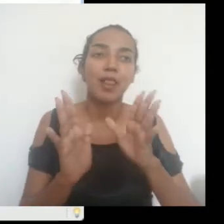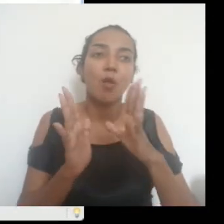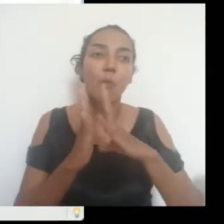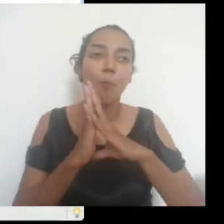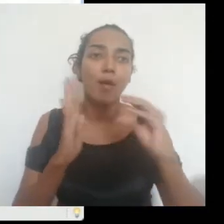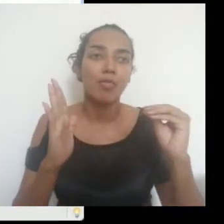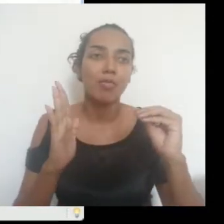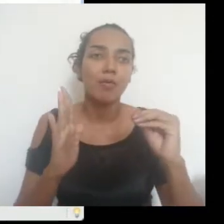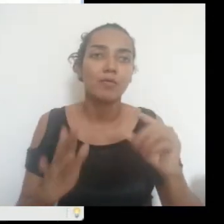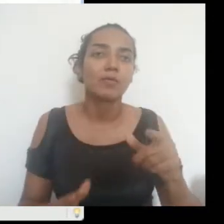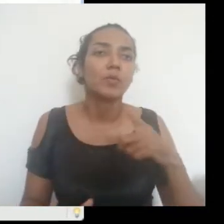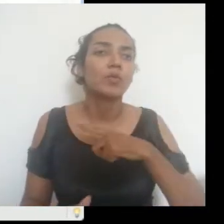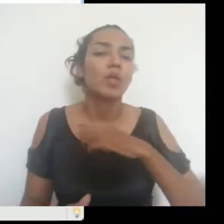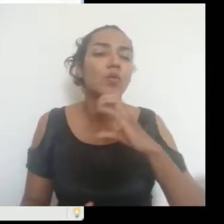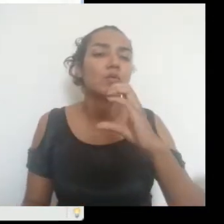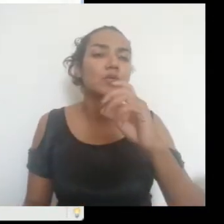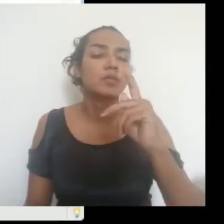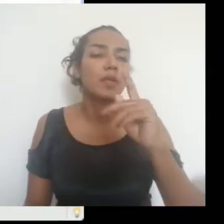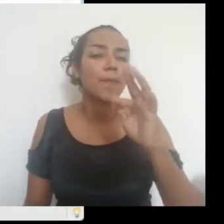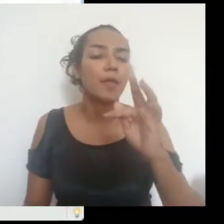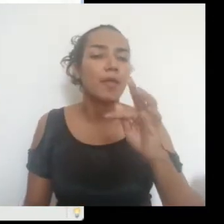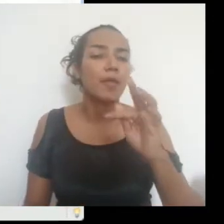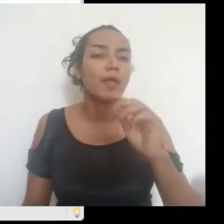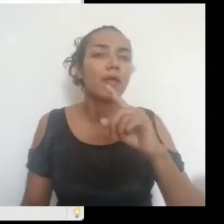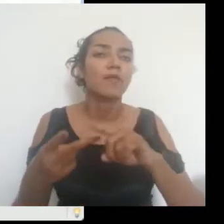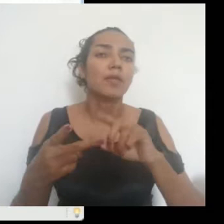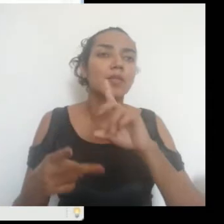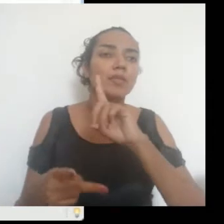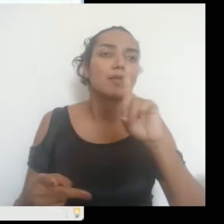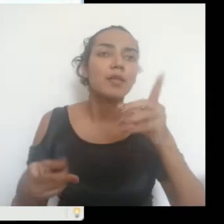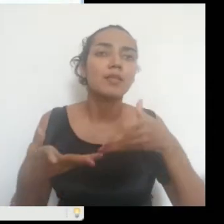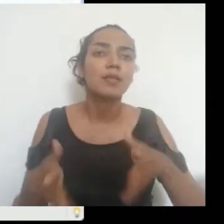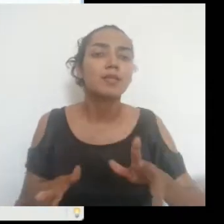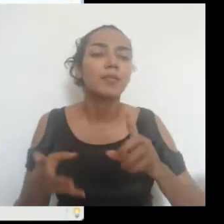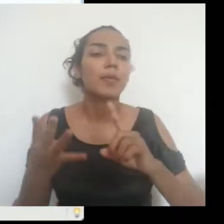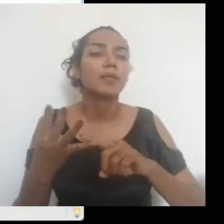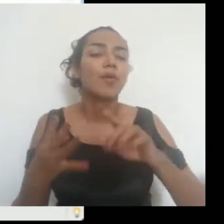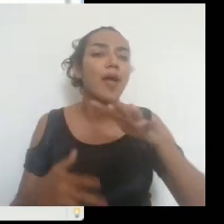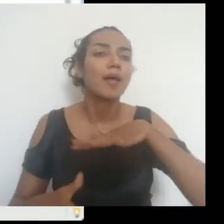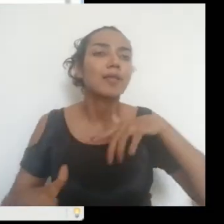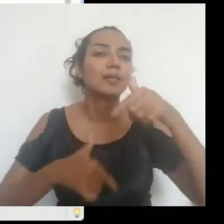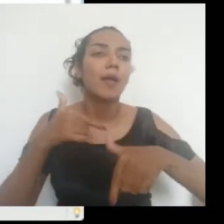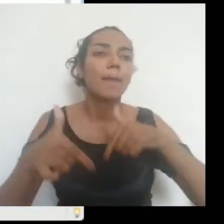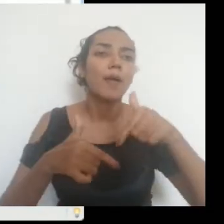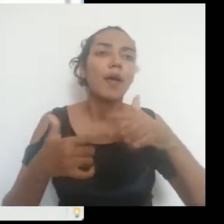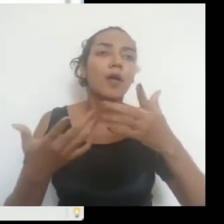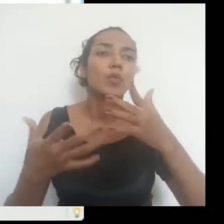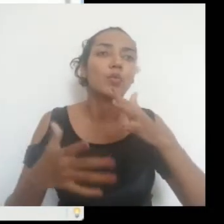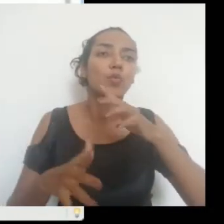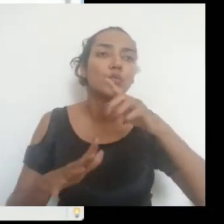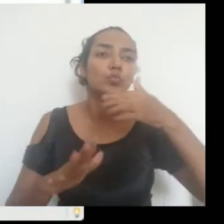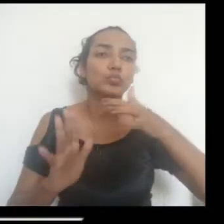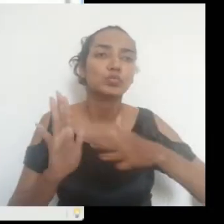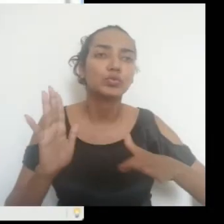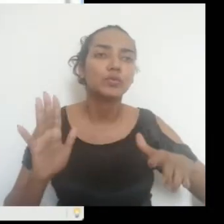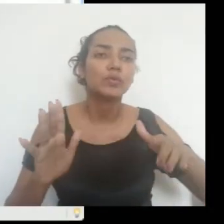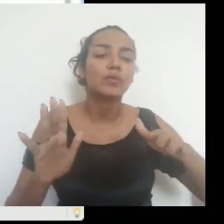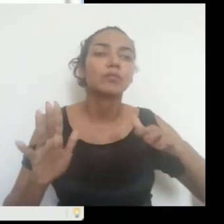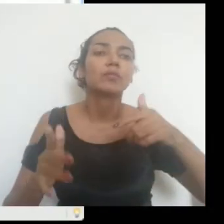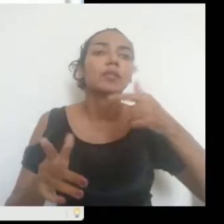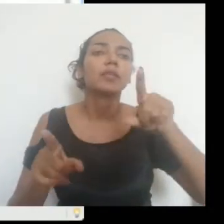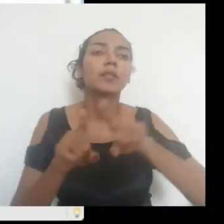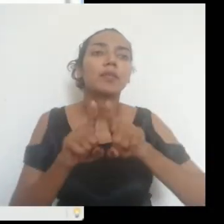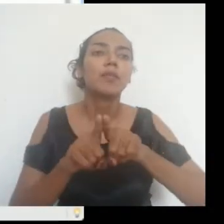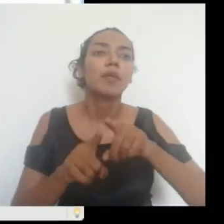nome do professor, data de nascimento, a área que ele atua, o nível e o salário. A mesma coisa aqui para um